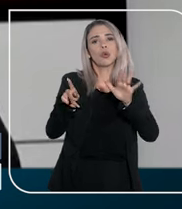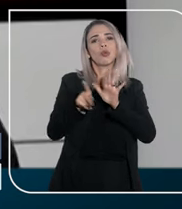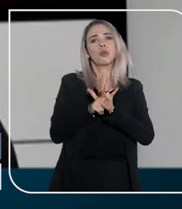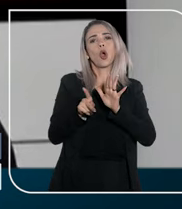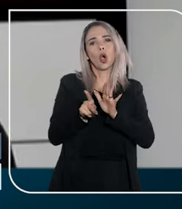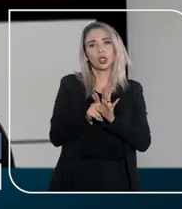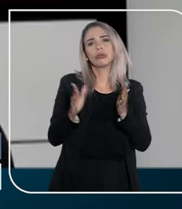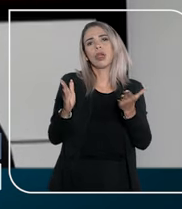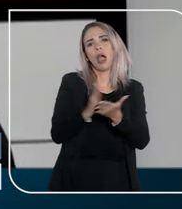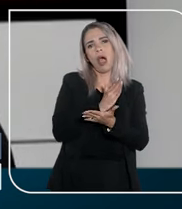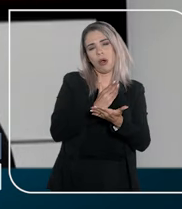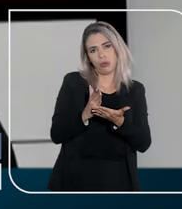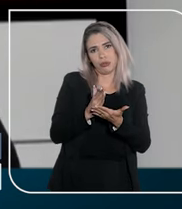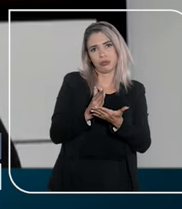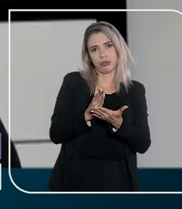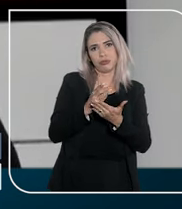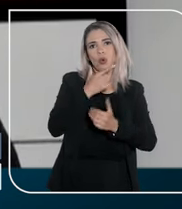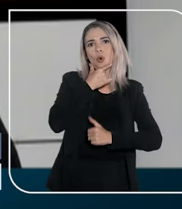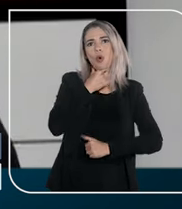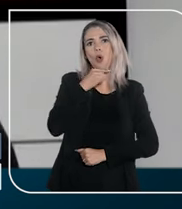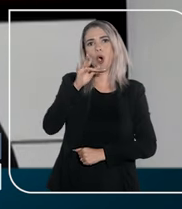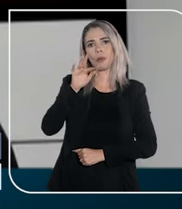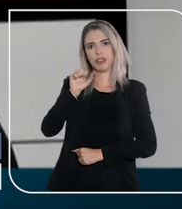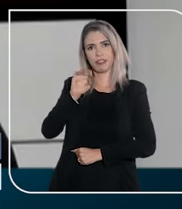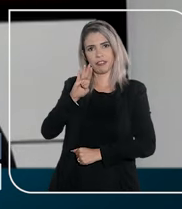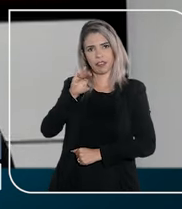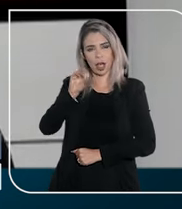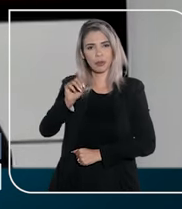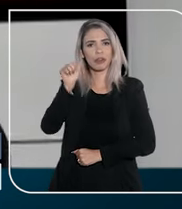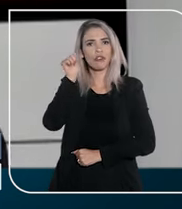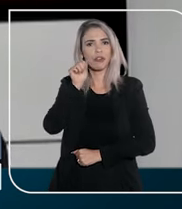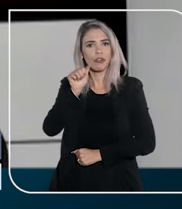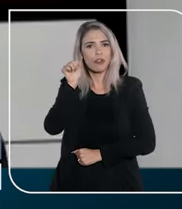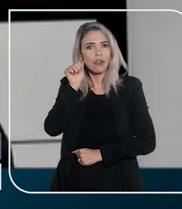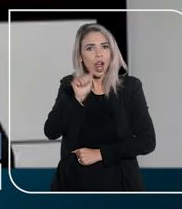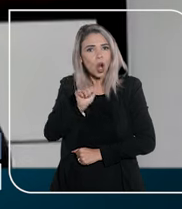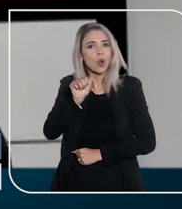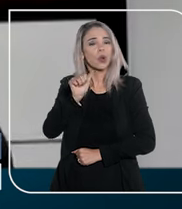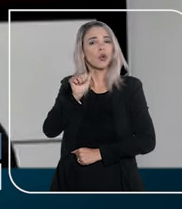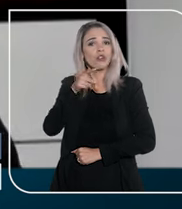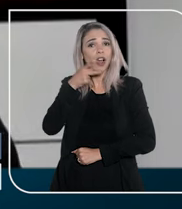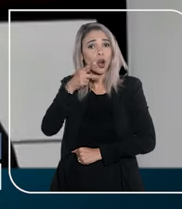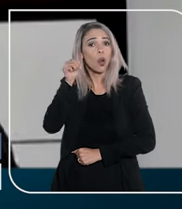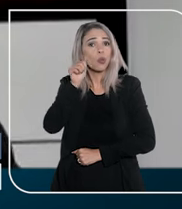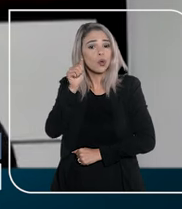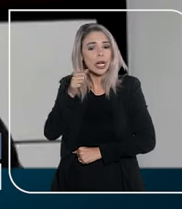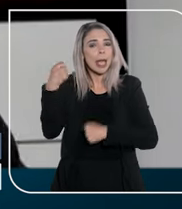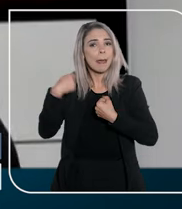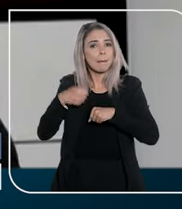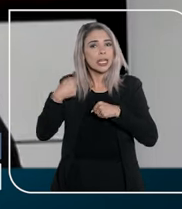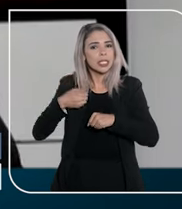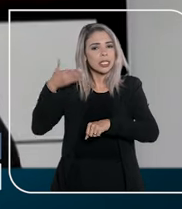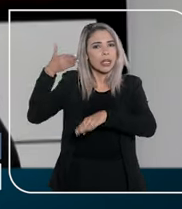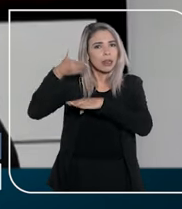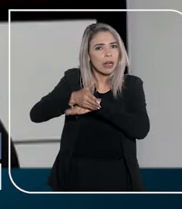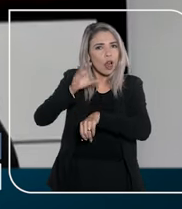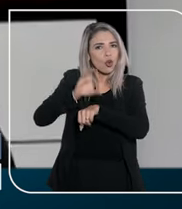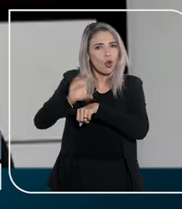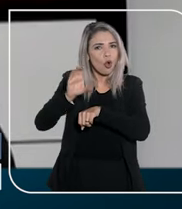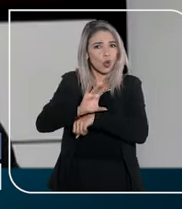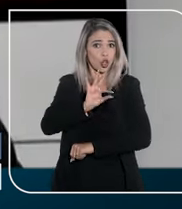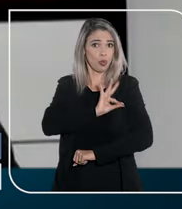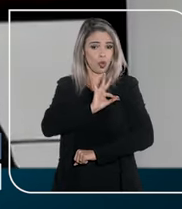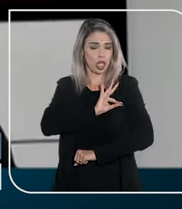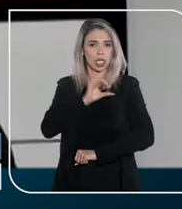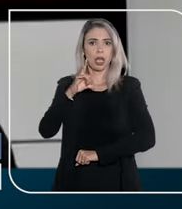Porque, como o professor Fábio bem nos disse, uma mulher que precisa participar de um curso de formação policial, como um exemplo,